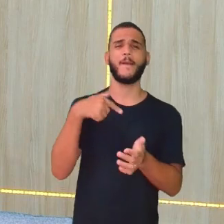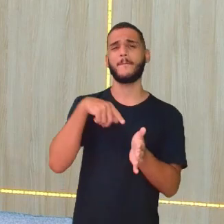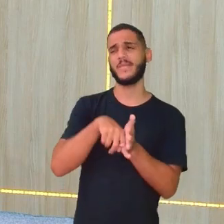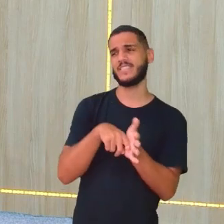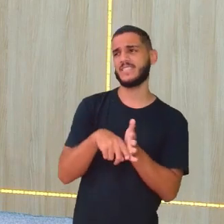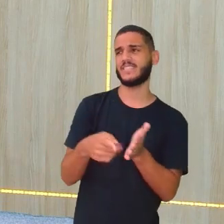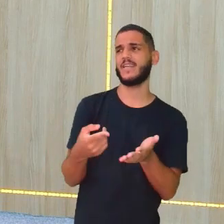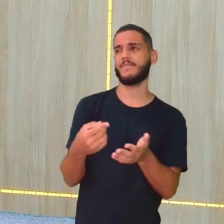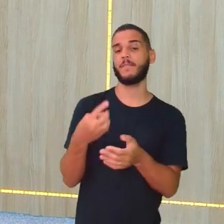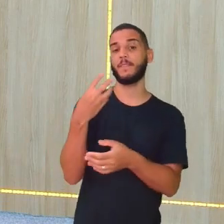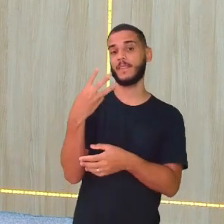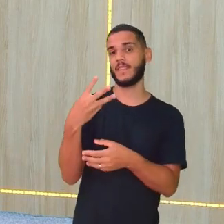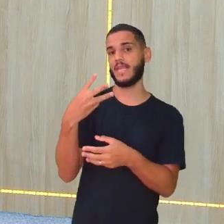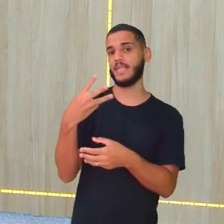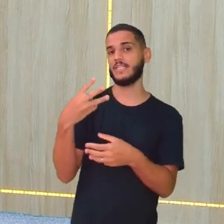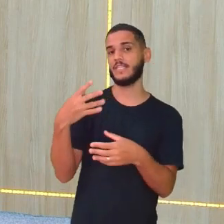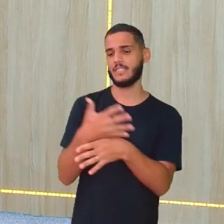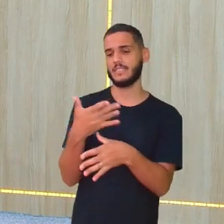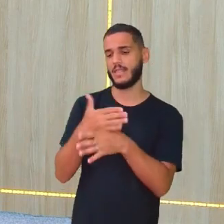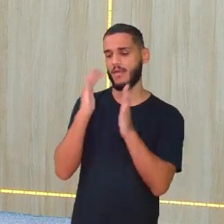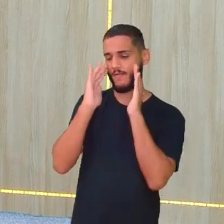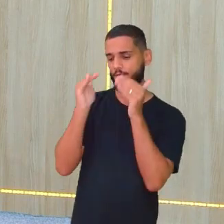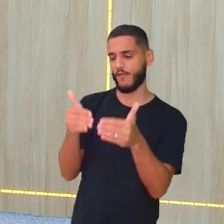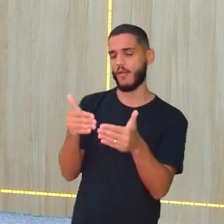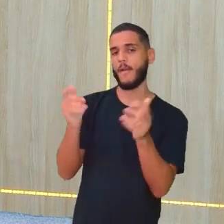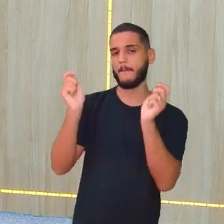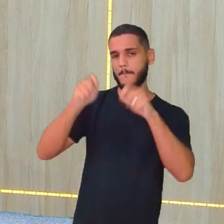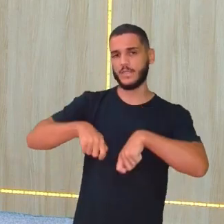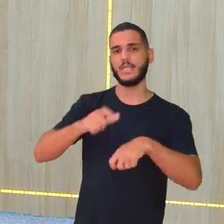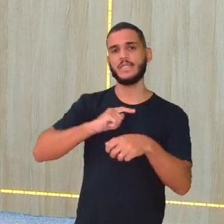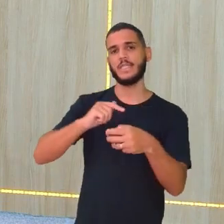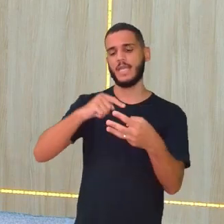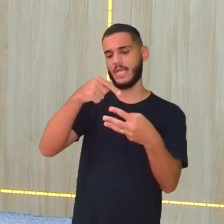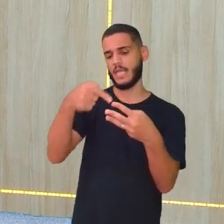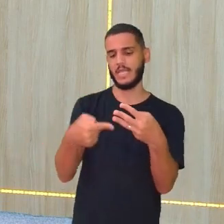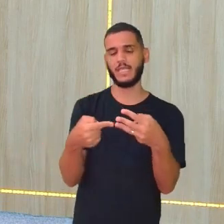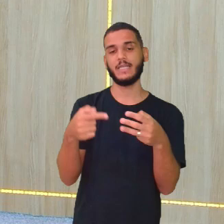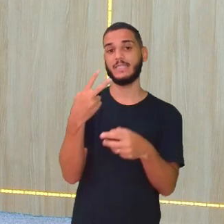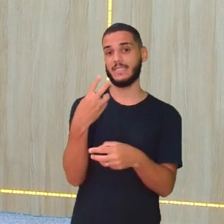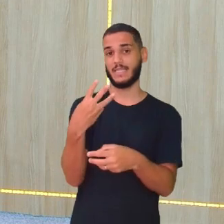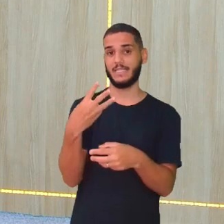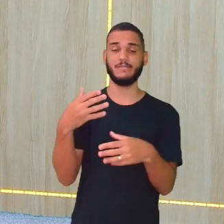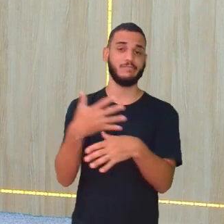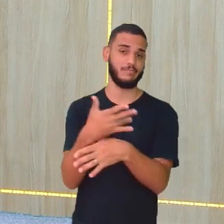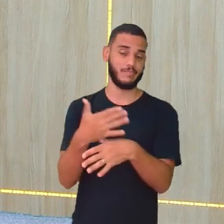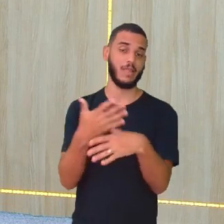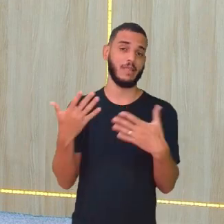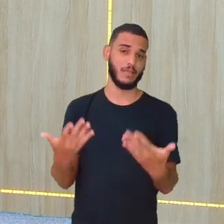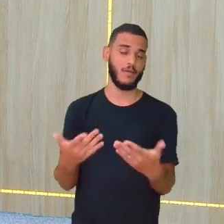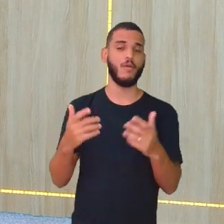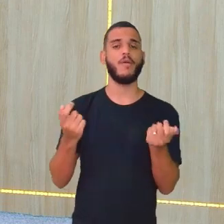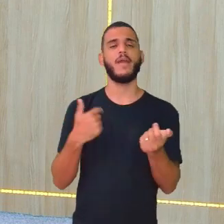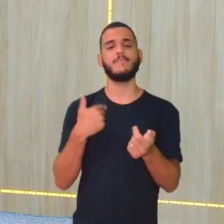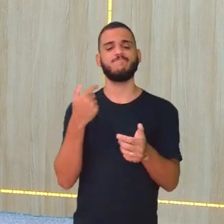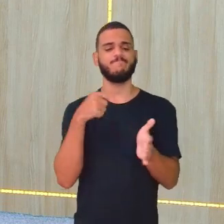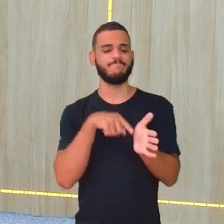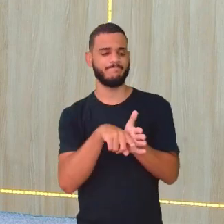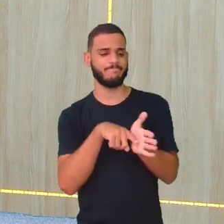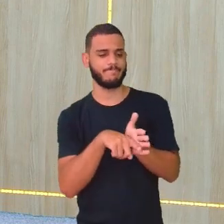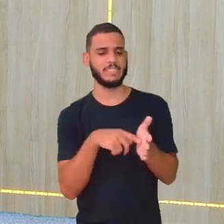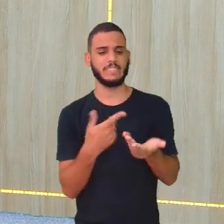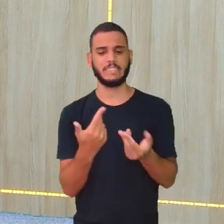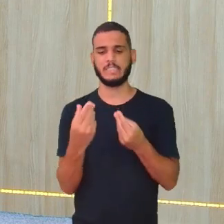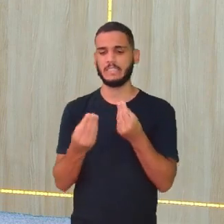3 cidades específicas, e assim, poderia fazer um podcast só sobre elas. É muitas histórias. E aí a gente vem pesquisando